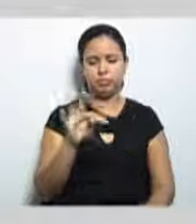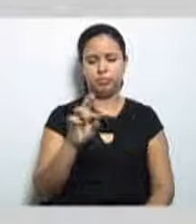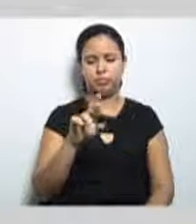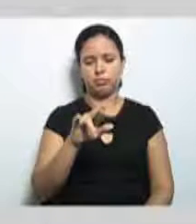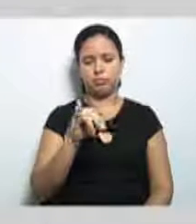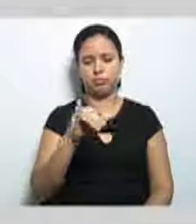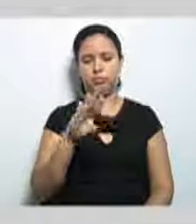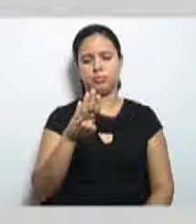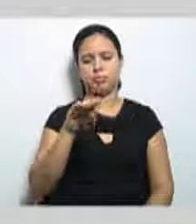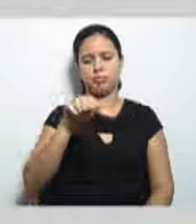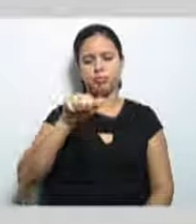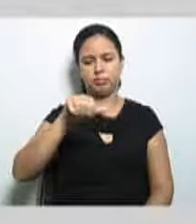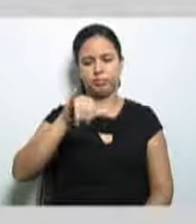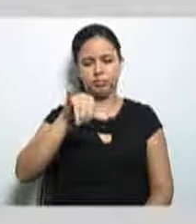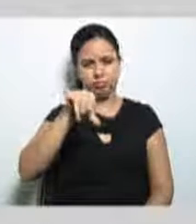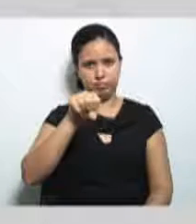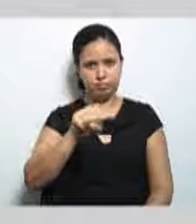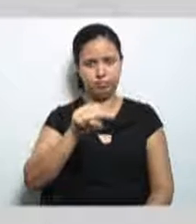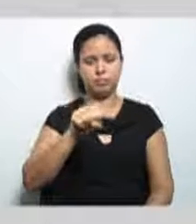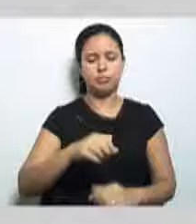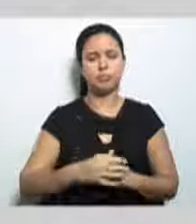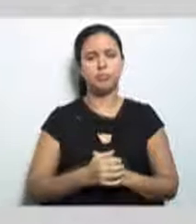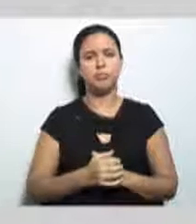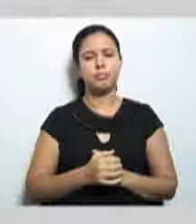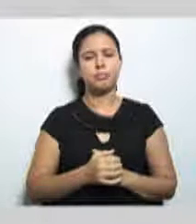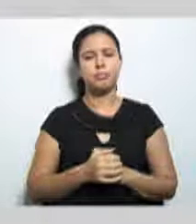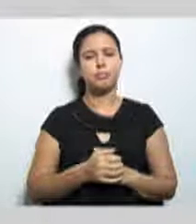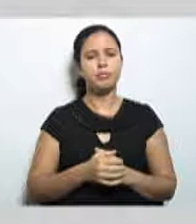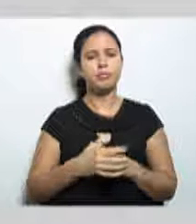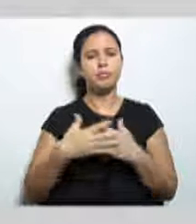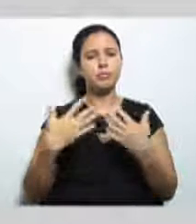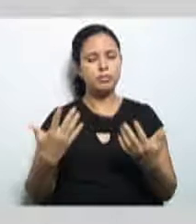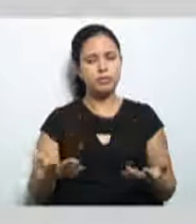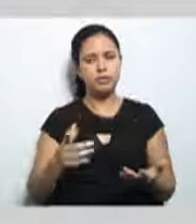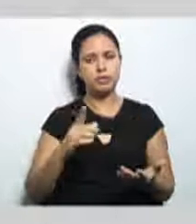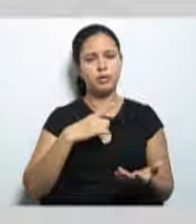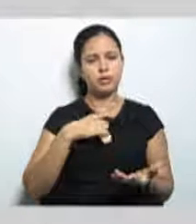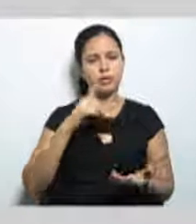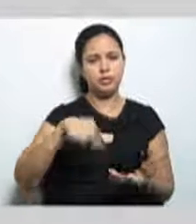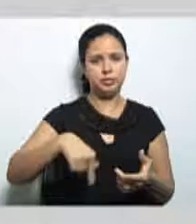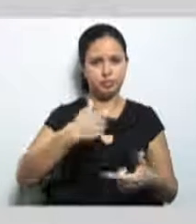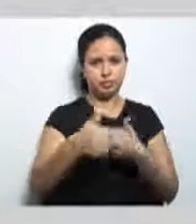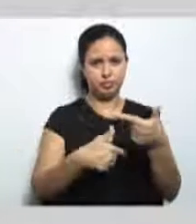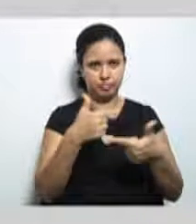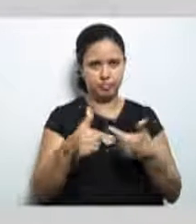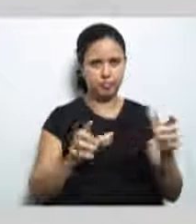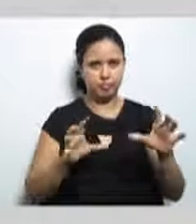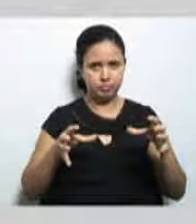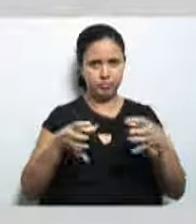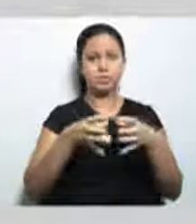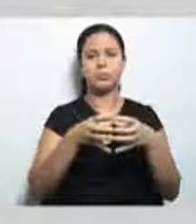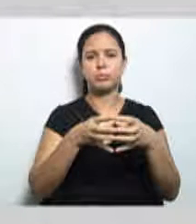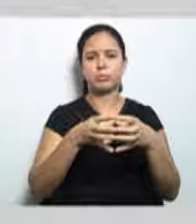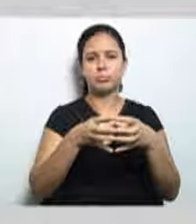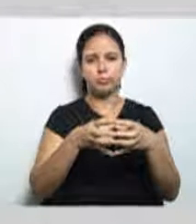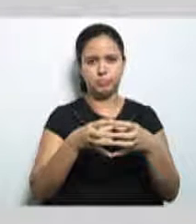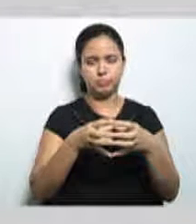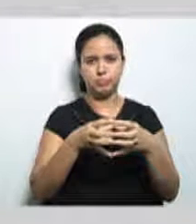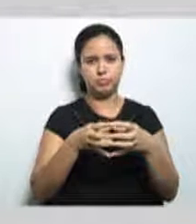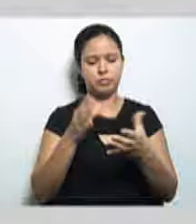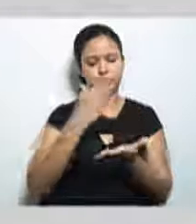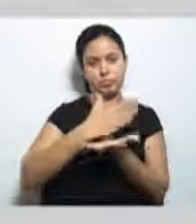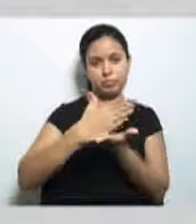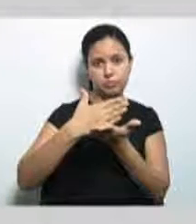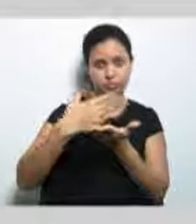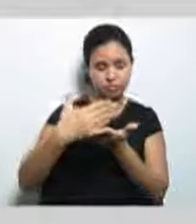né? Nesse modo de produção tribal, predomina o trabalho que é coletivo. A